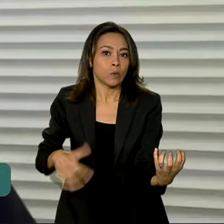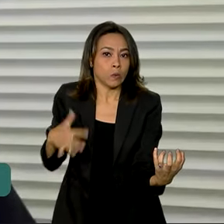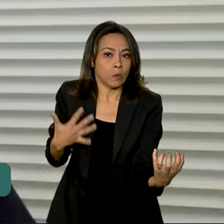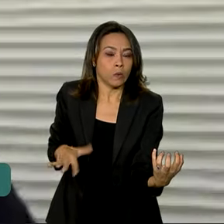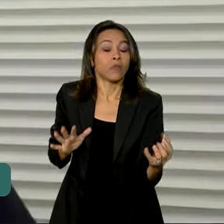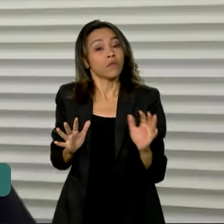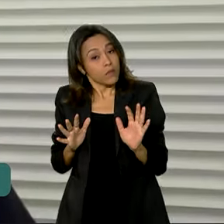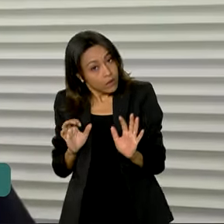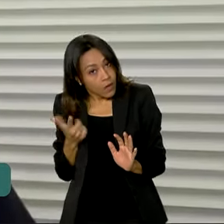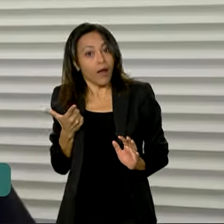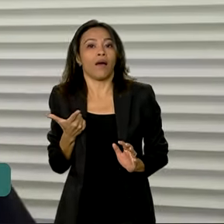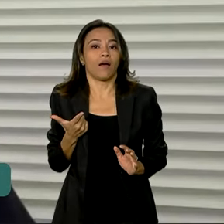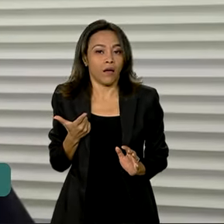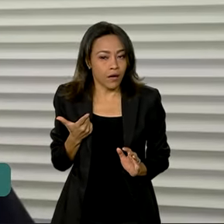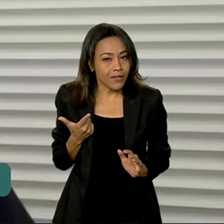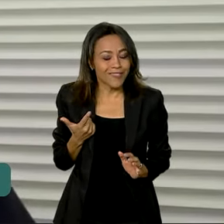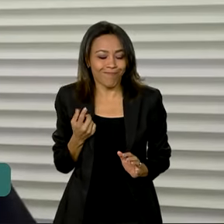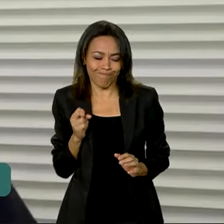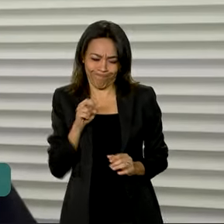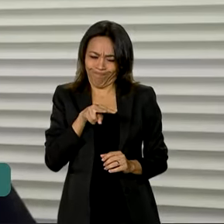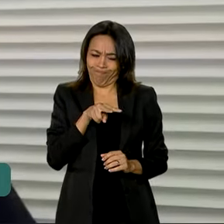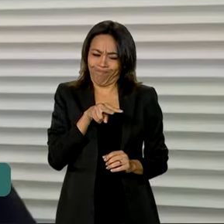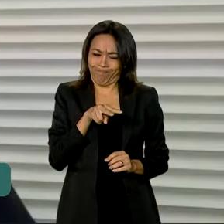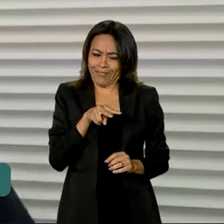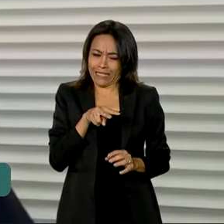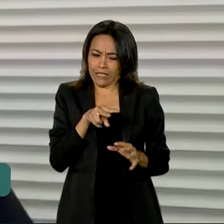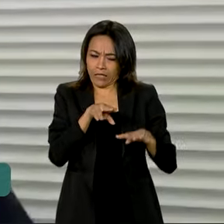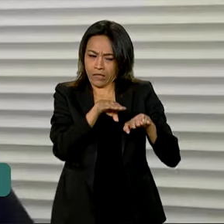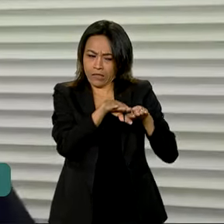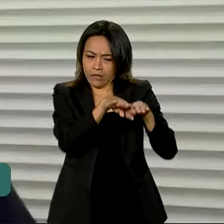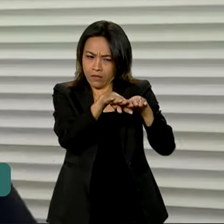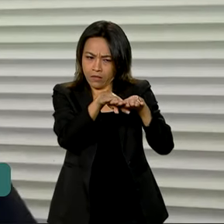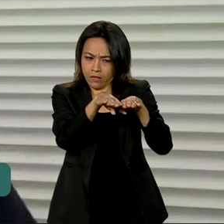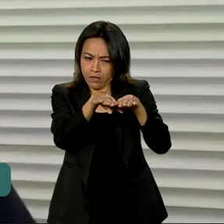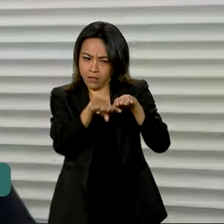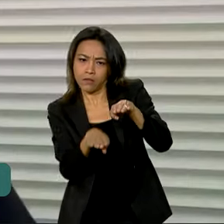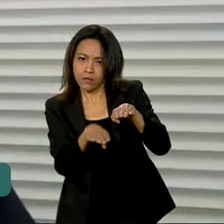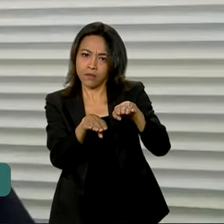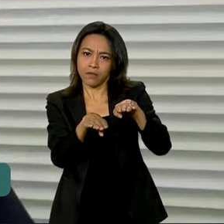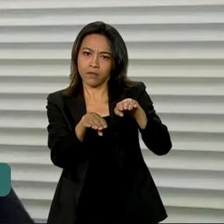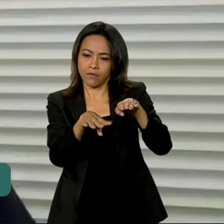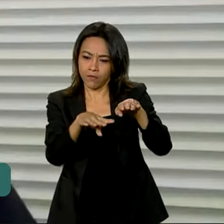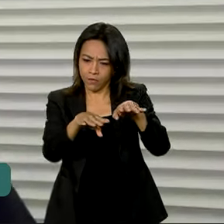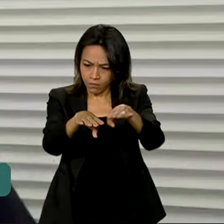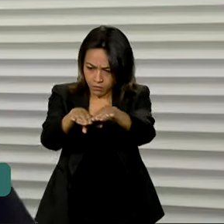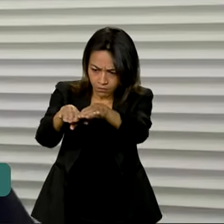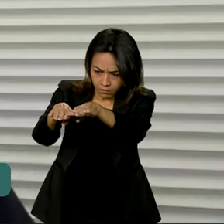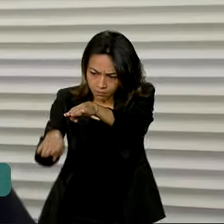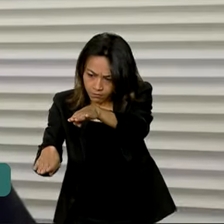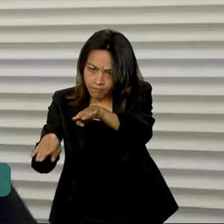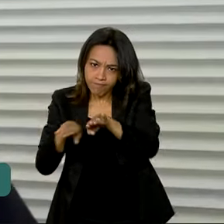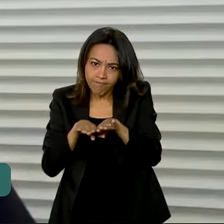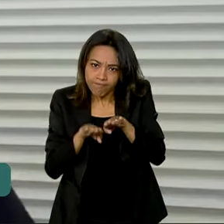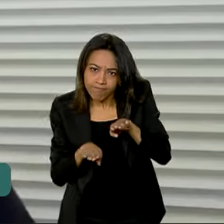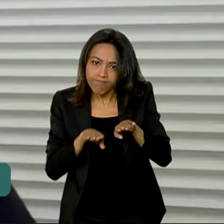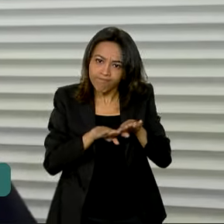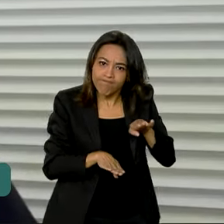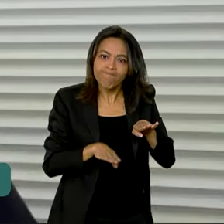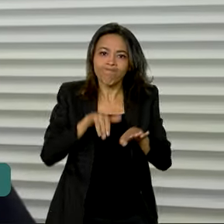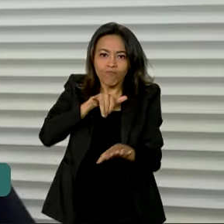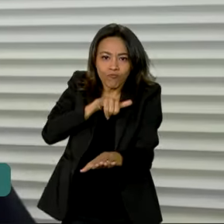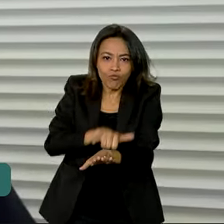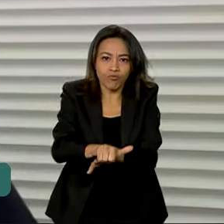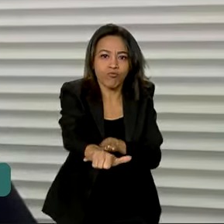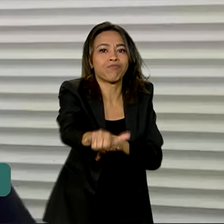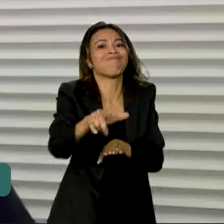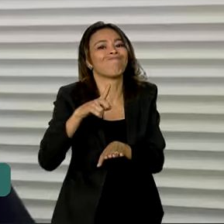está apresentando sinais de descolamento de parte do asfalto, são várias camadas, como eu falei, né? Então você tem aí